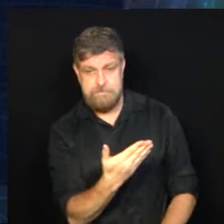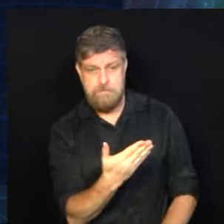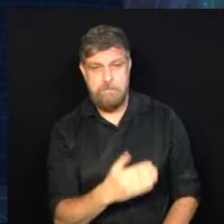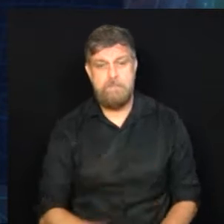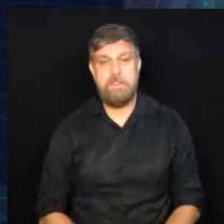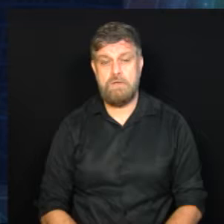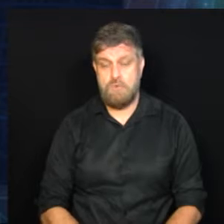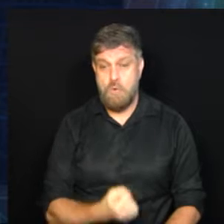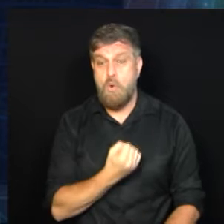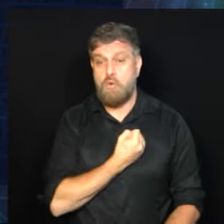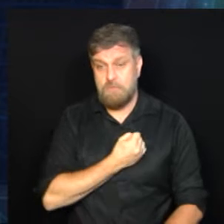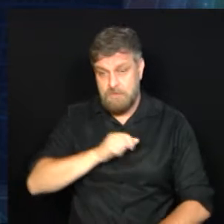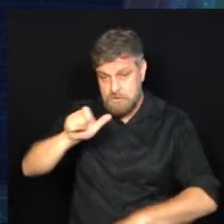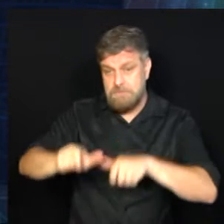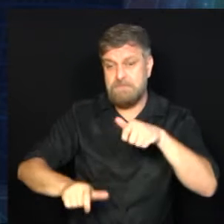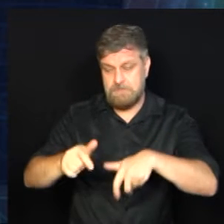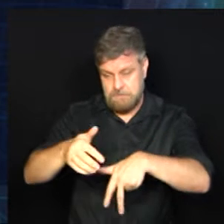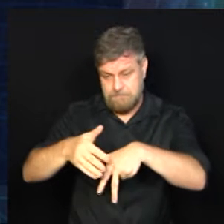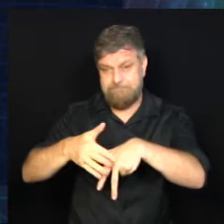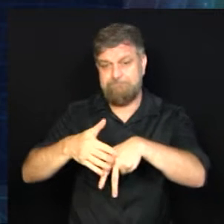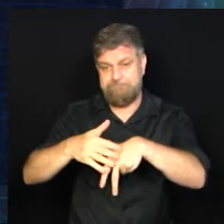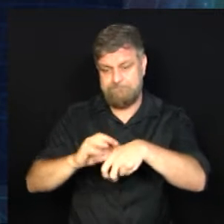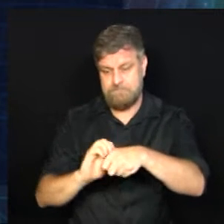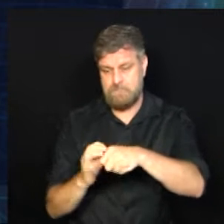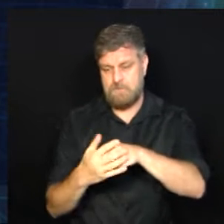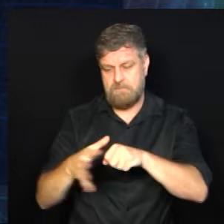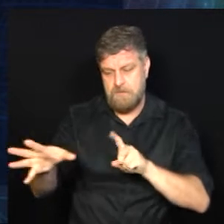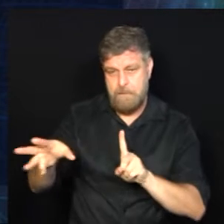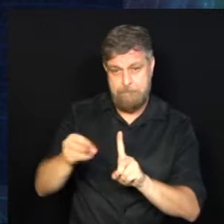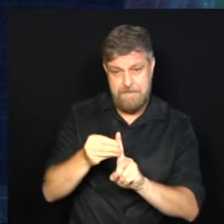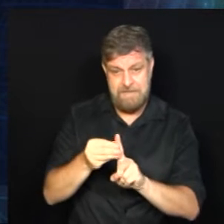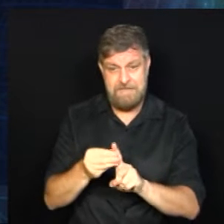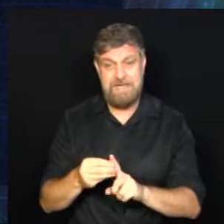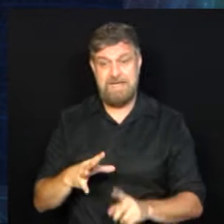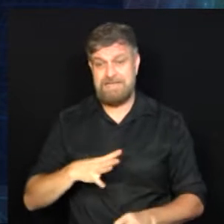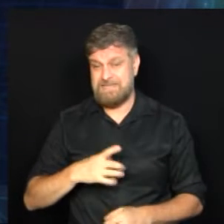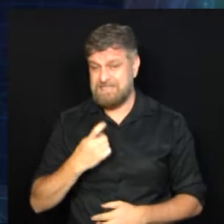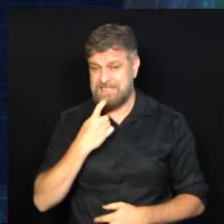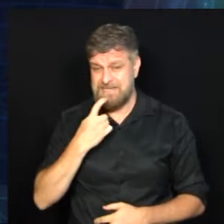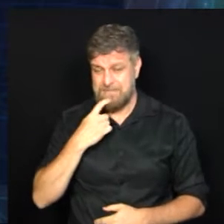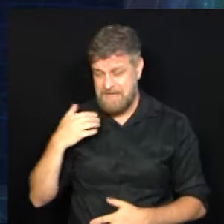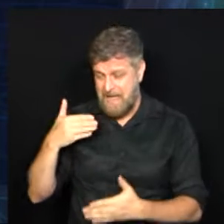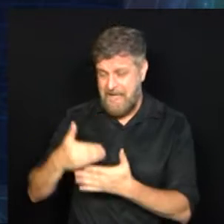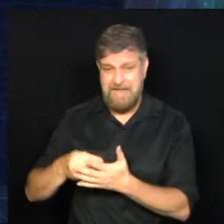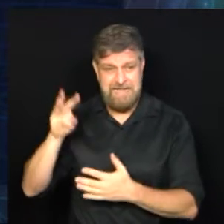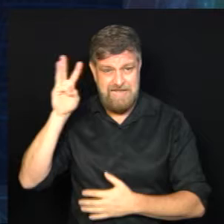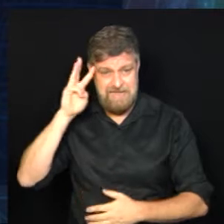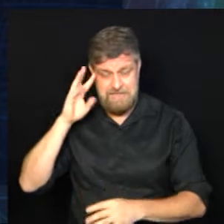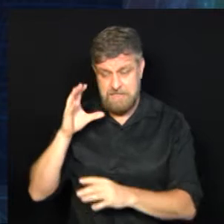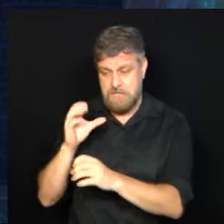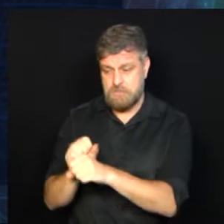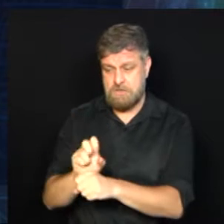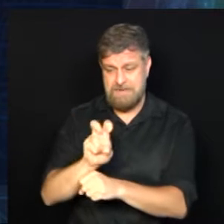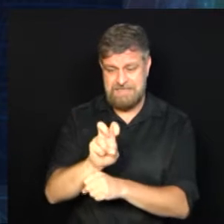131.200 casos confirmados da doença, sendo que Campinas até esta terça-feira somava